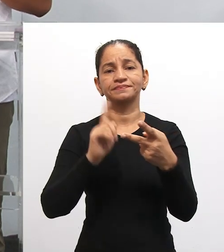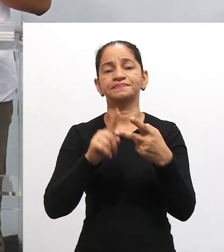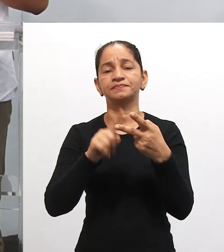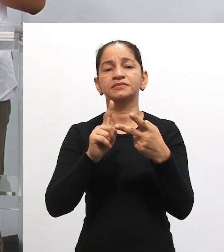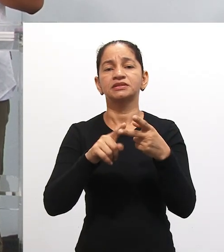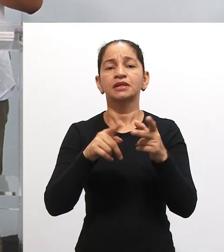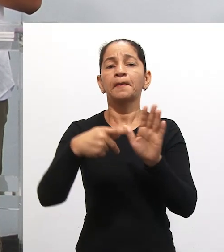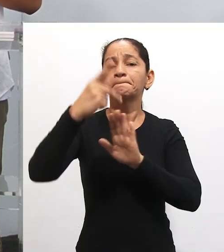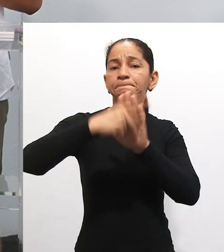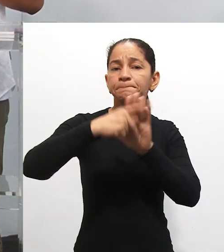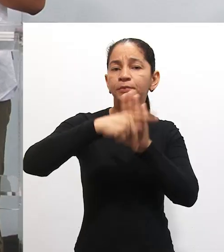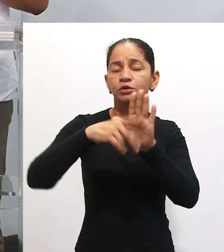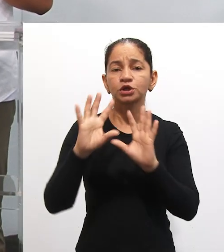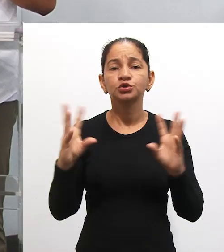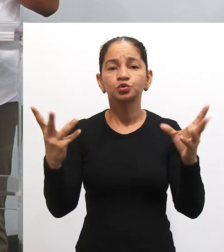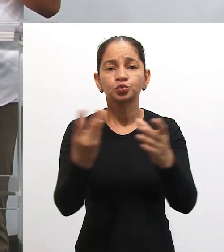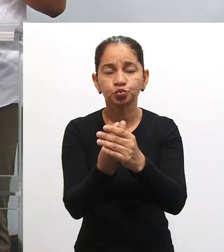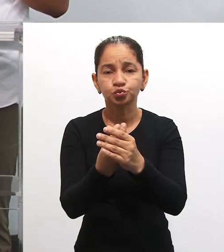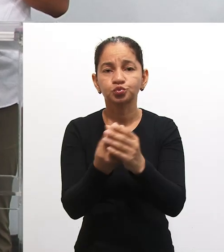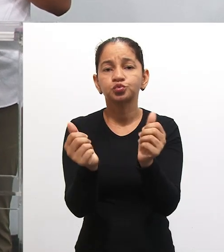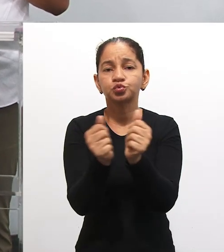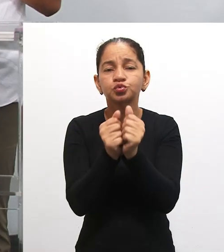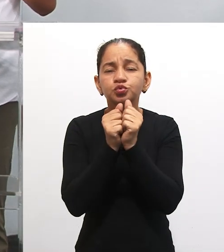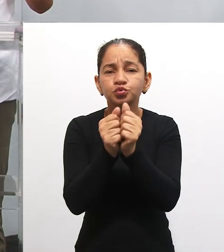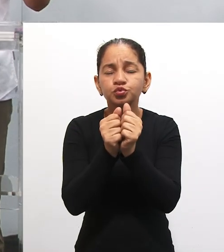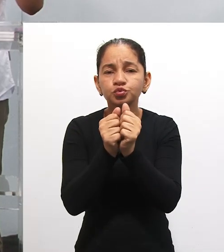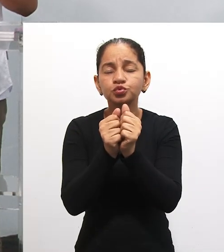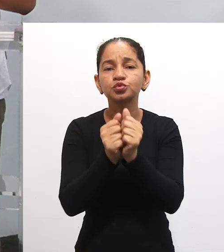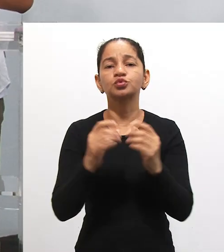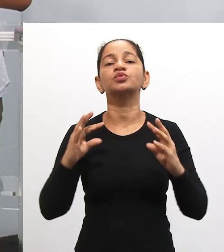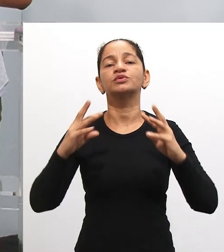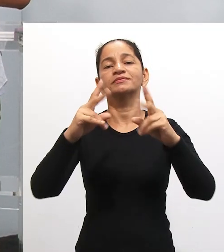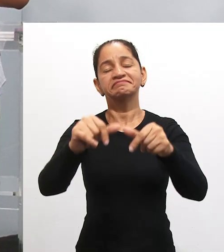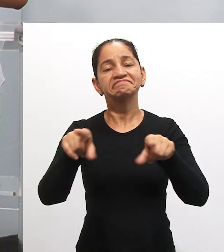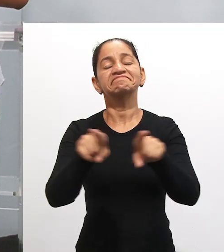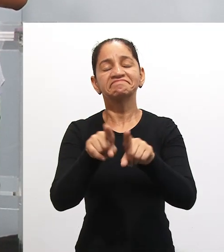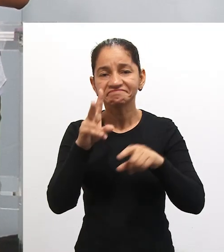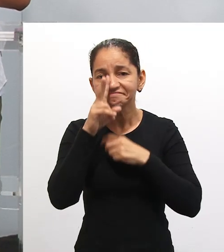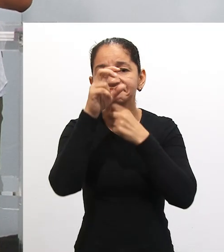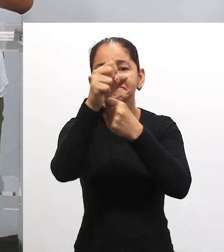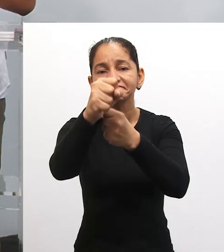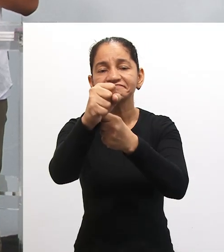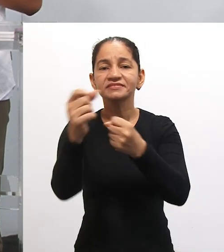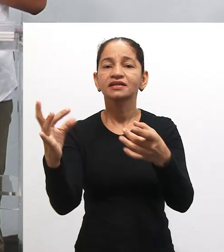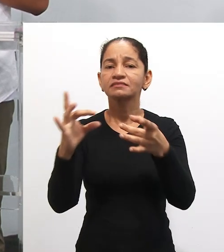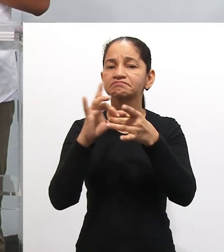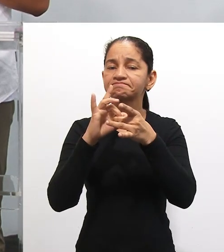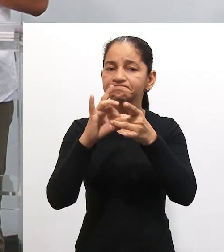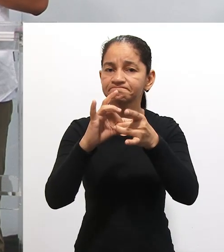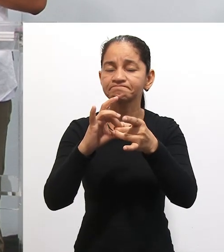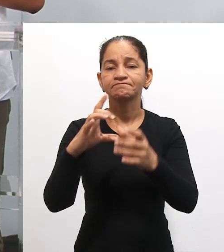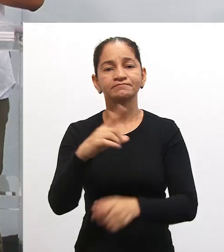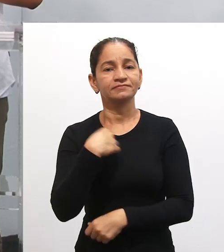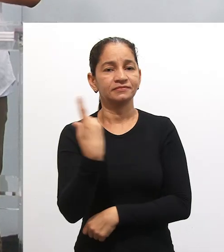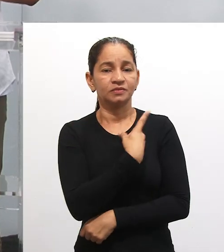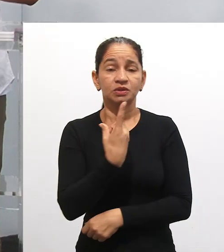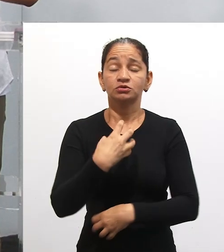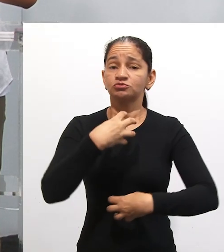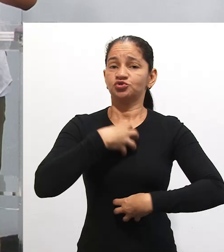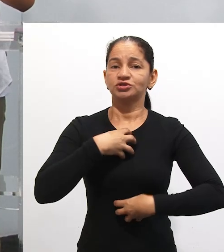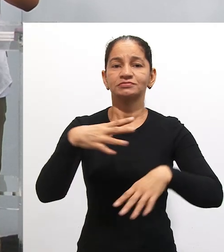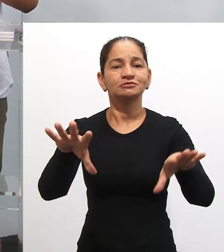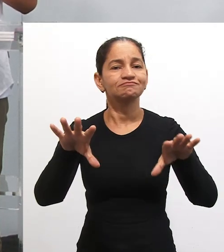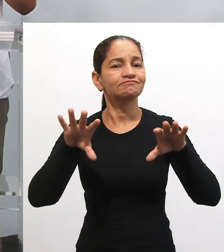em projetos coletivos, tá? Os gestores que estimulam a participação ativa, eles fortalecem esse engajamento e